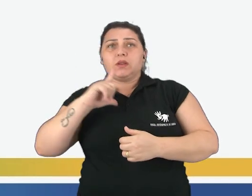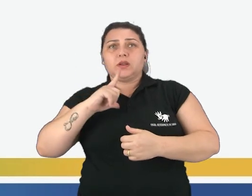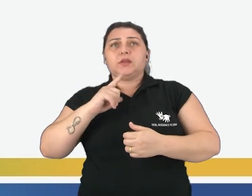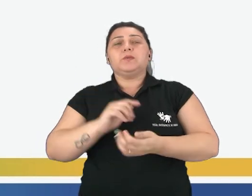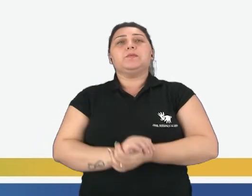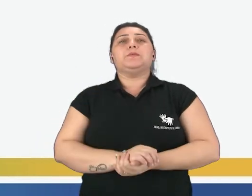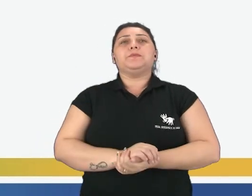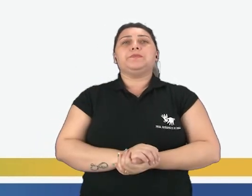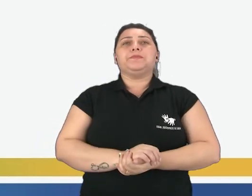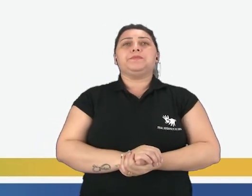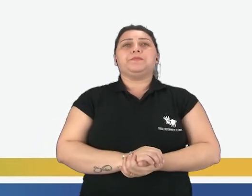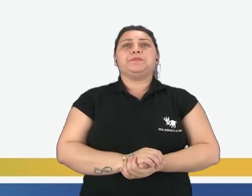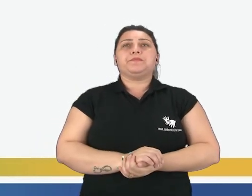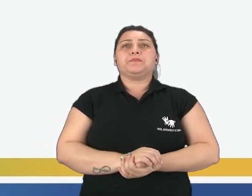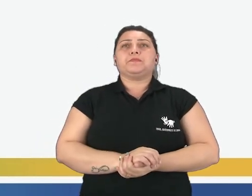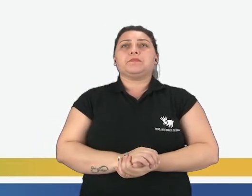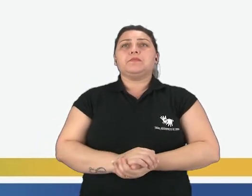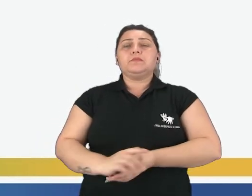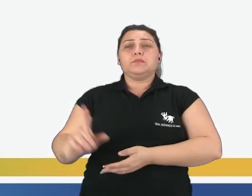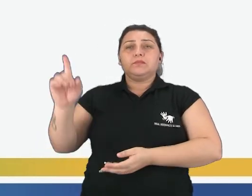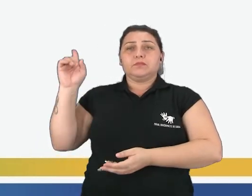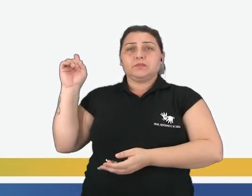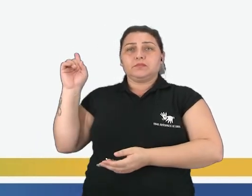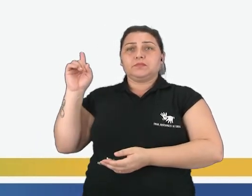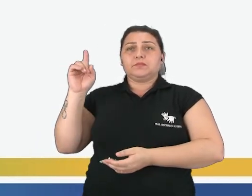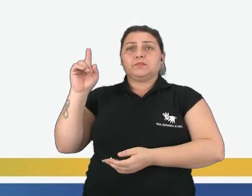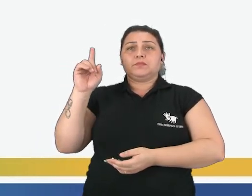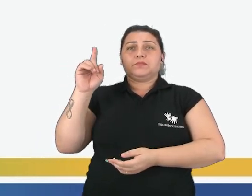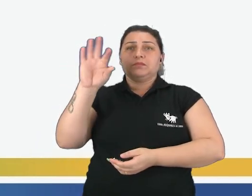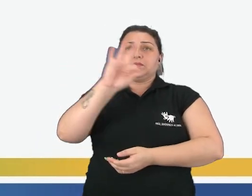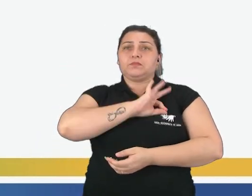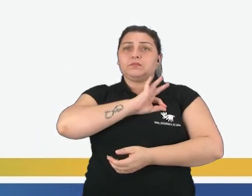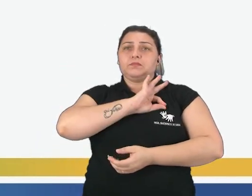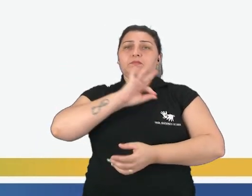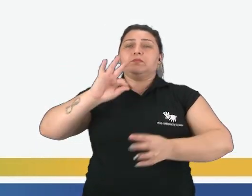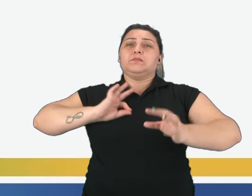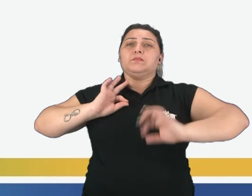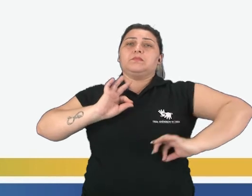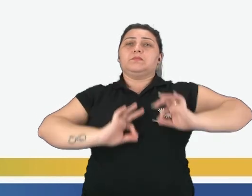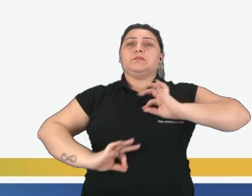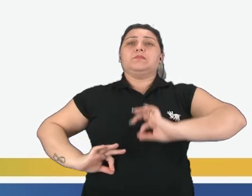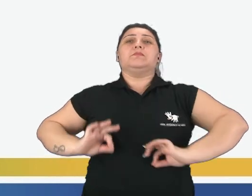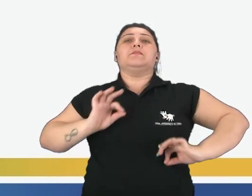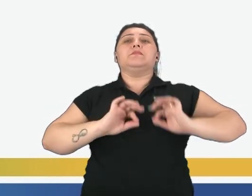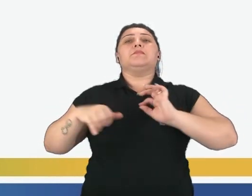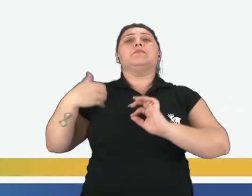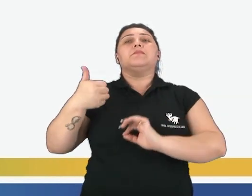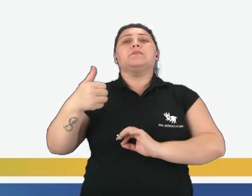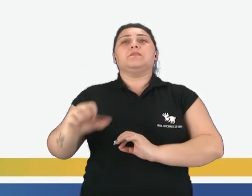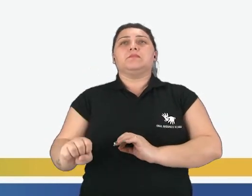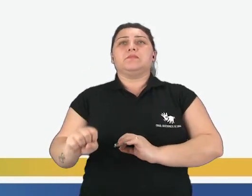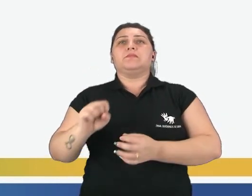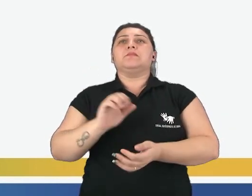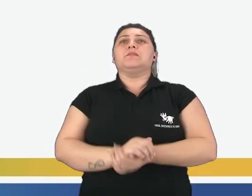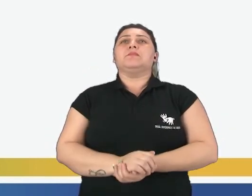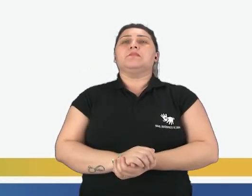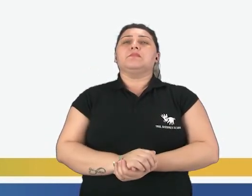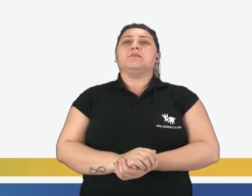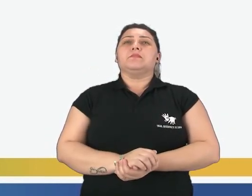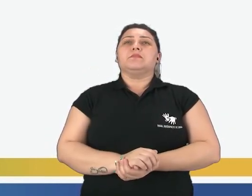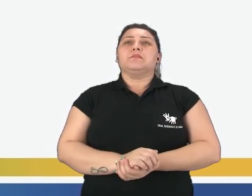mola. E aí, no exército, quando vocês aí, homens, né, completarem 18 anos ou fizerem 18